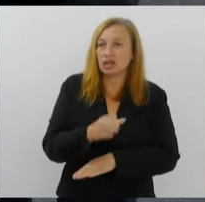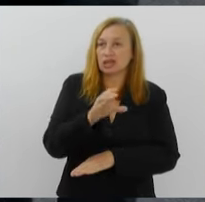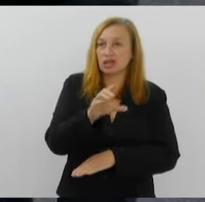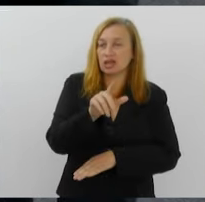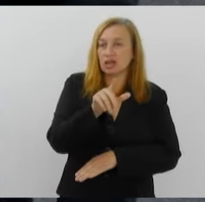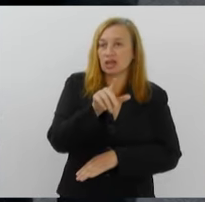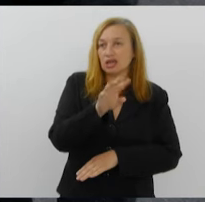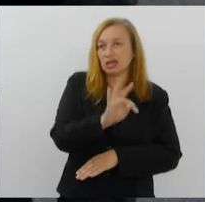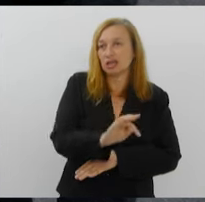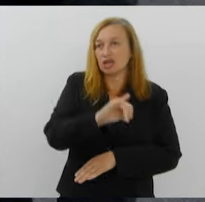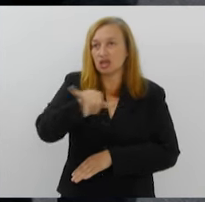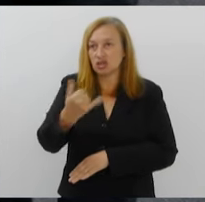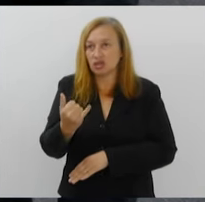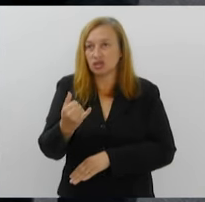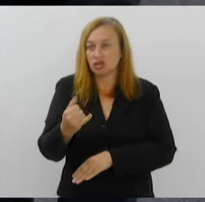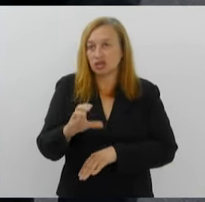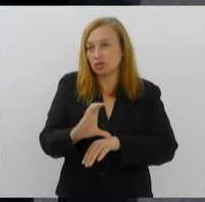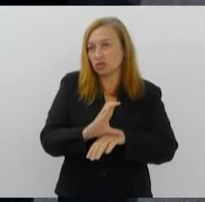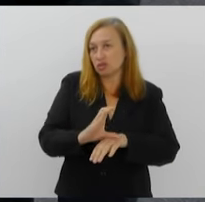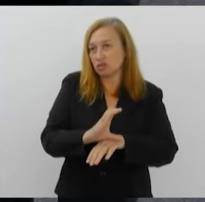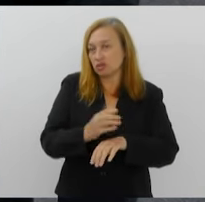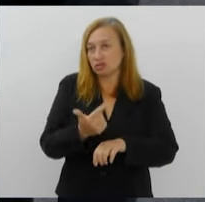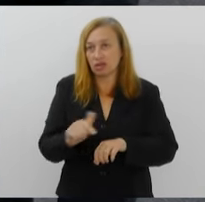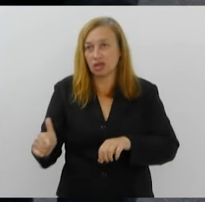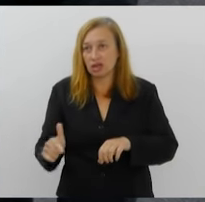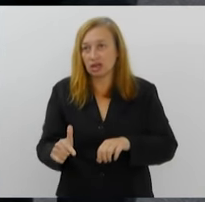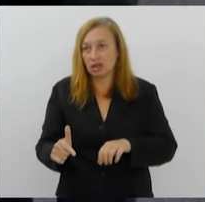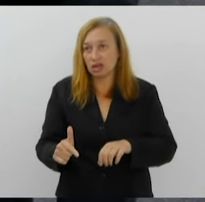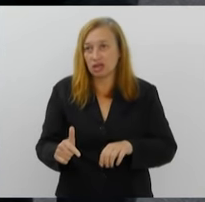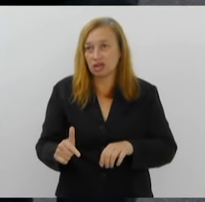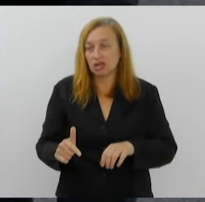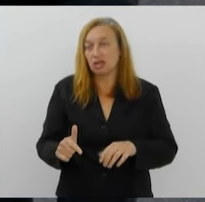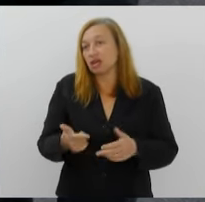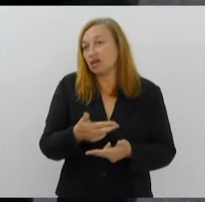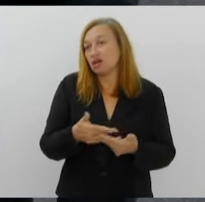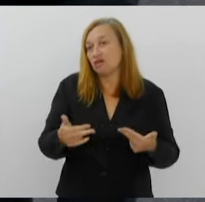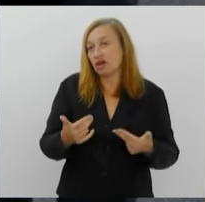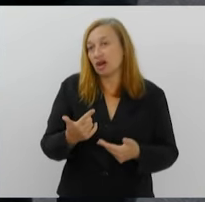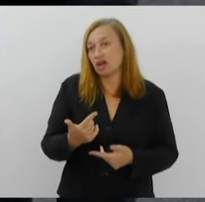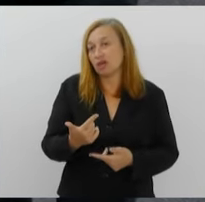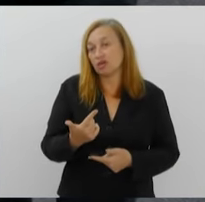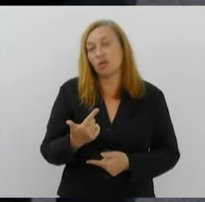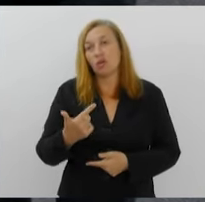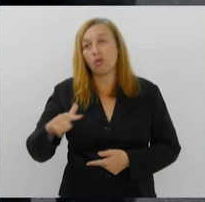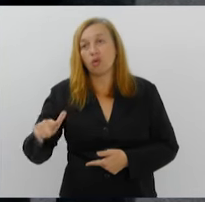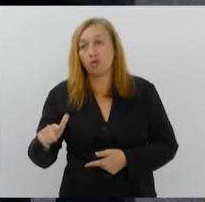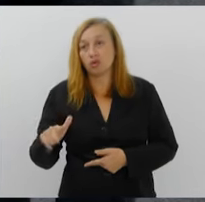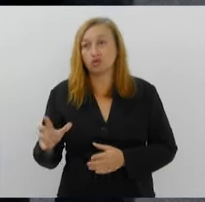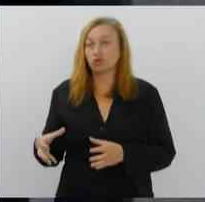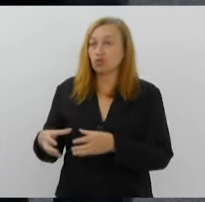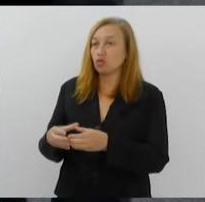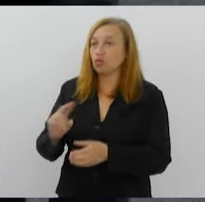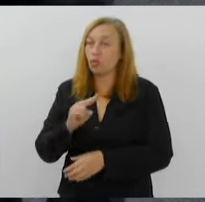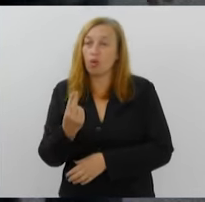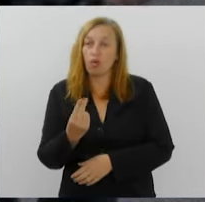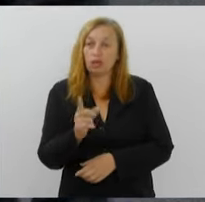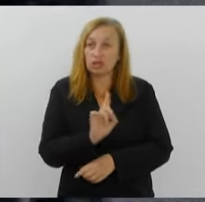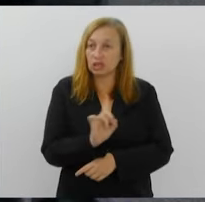ação direta de inconstitucionalidade e agentes estatais ou não devidamente